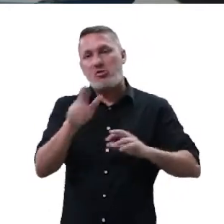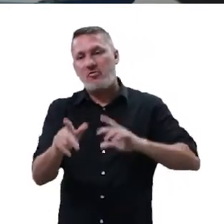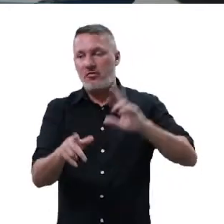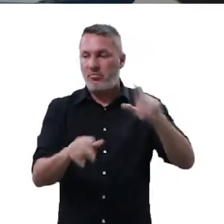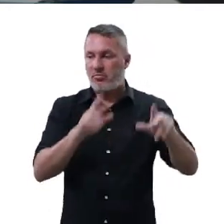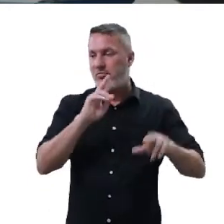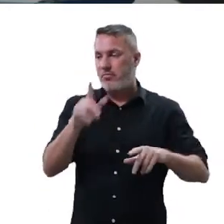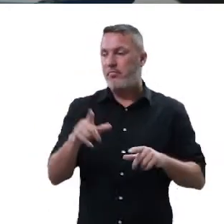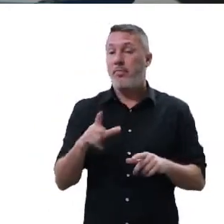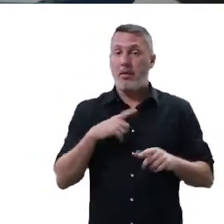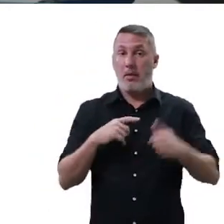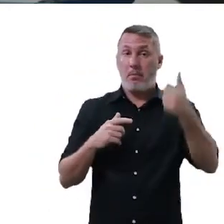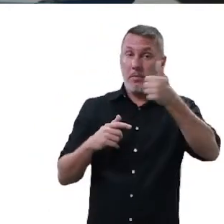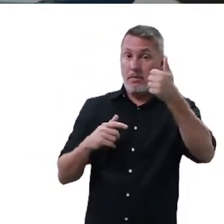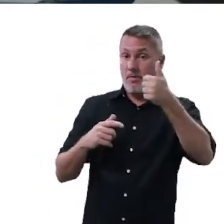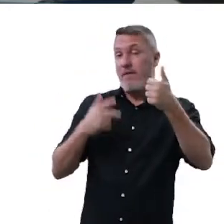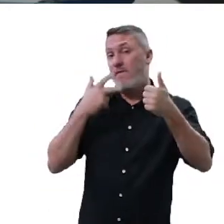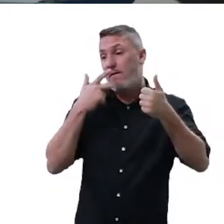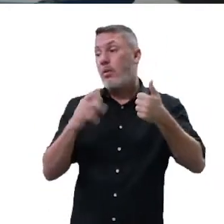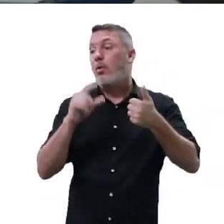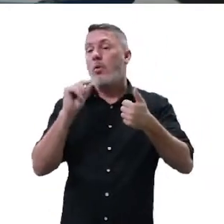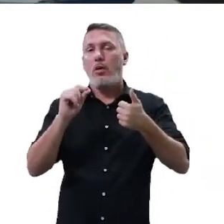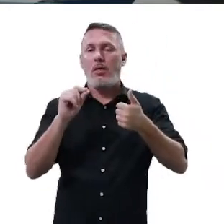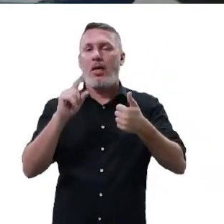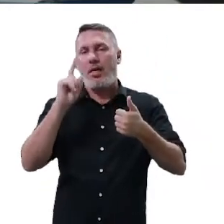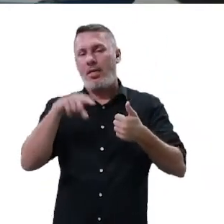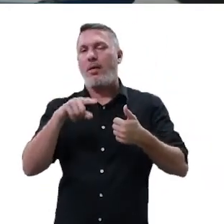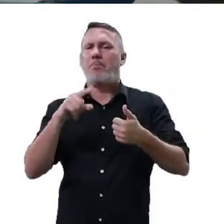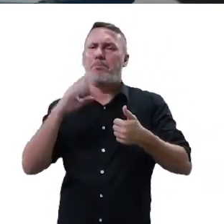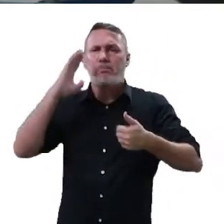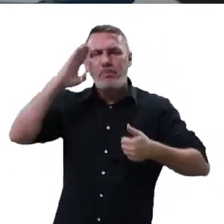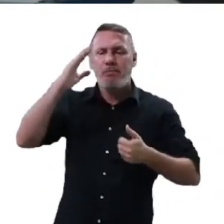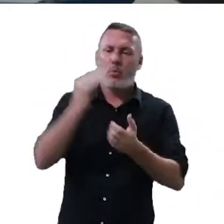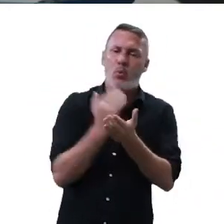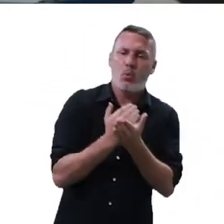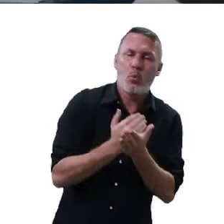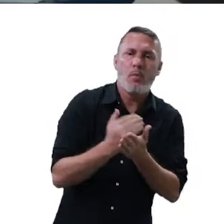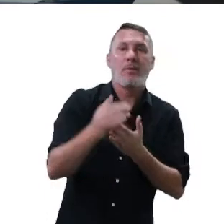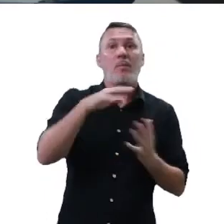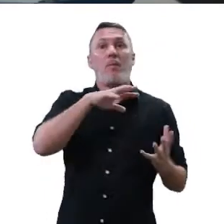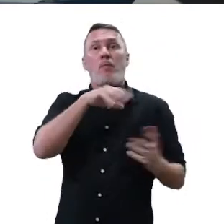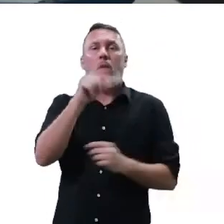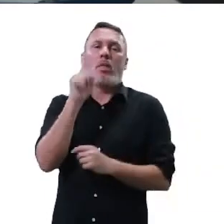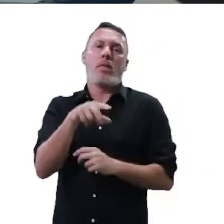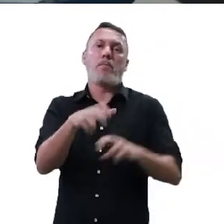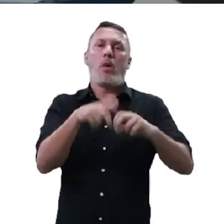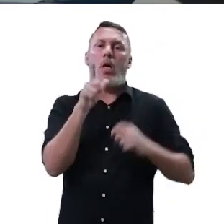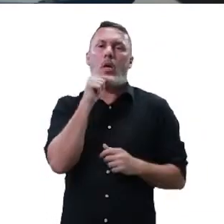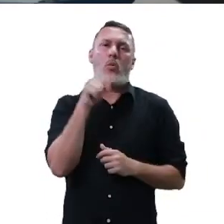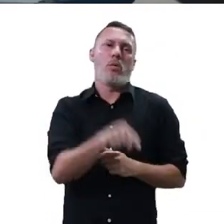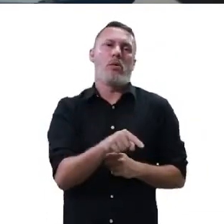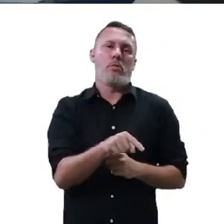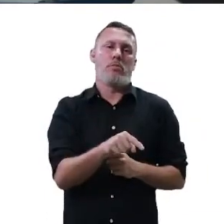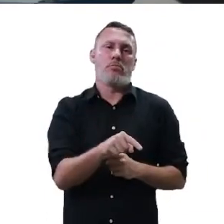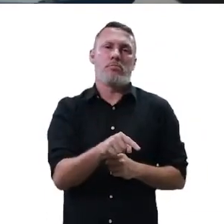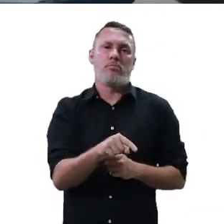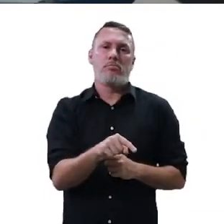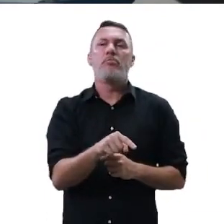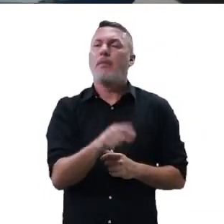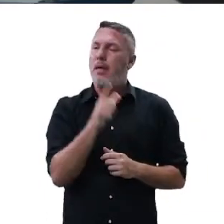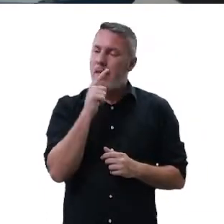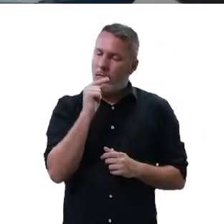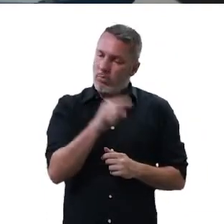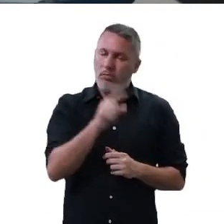conclusão diferente. Então, primeiro aí o Tales de Mileto dizia que a água era o fundamento de tudo. Então, tudo que existe a partir